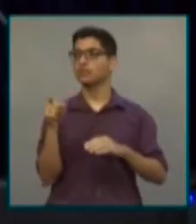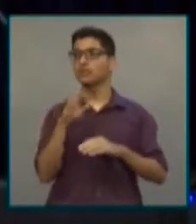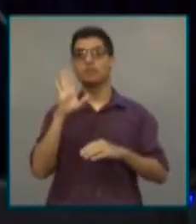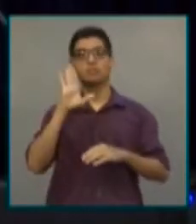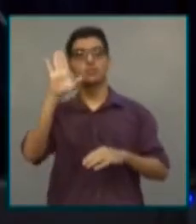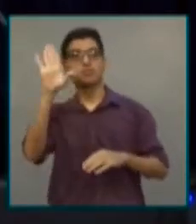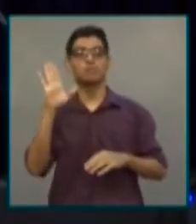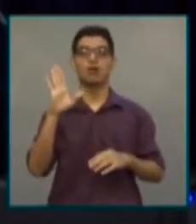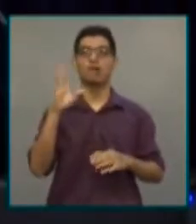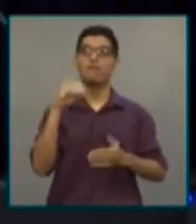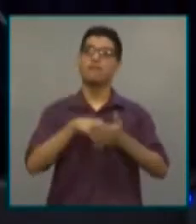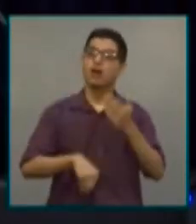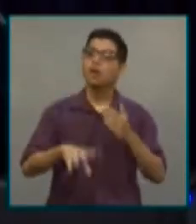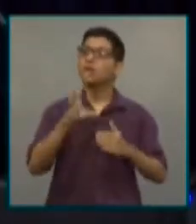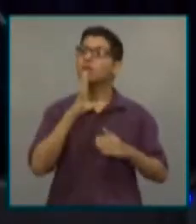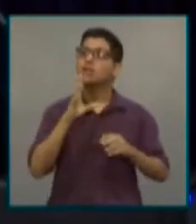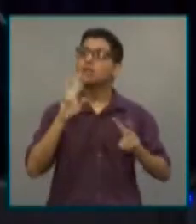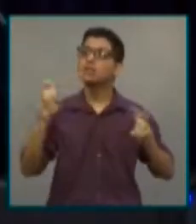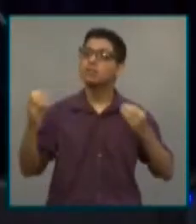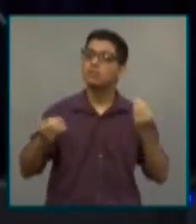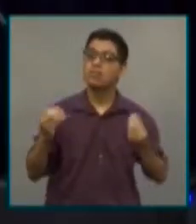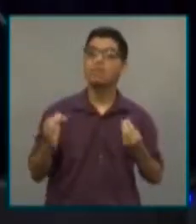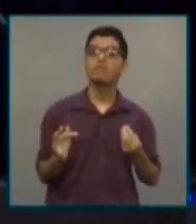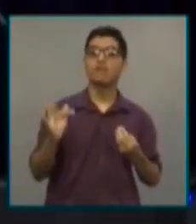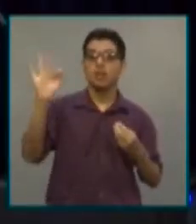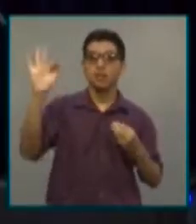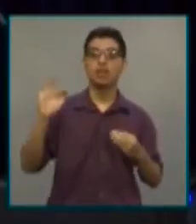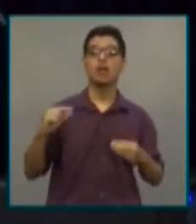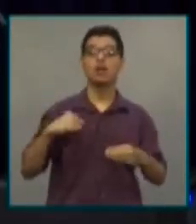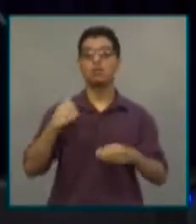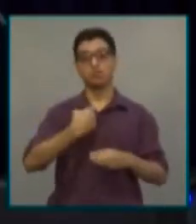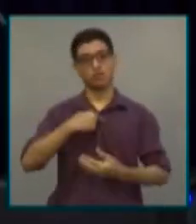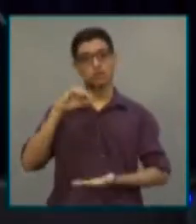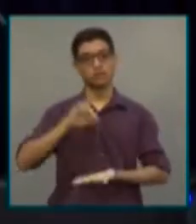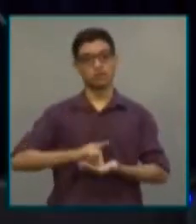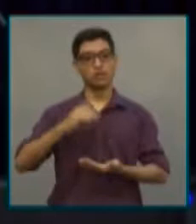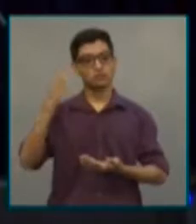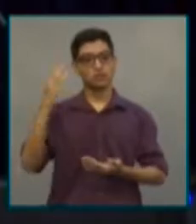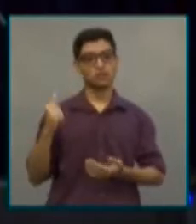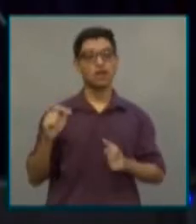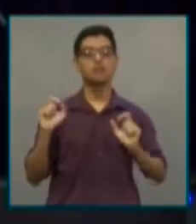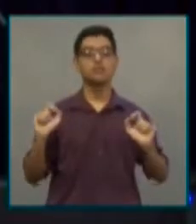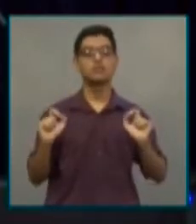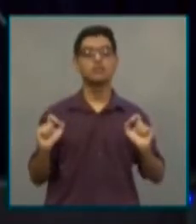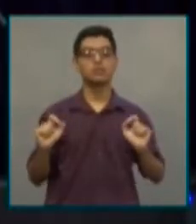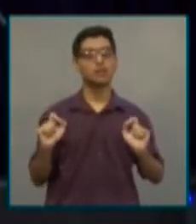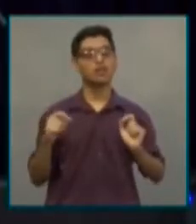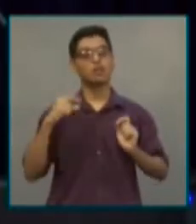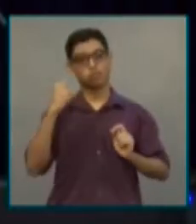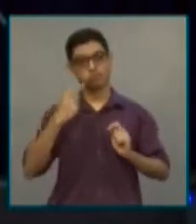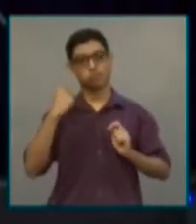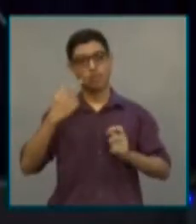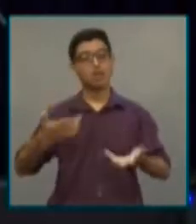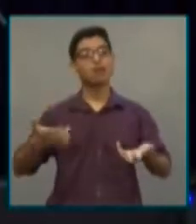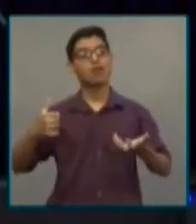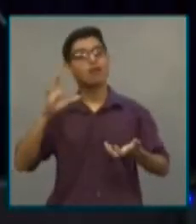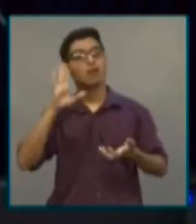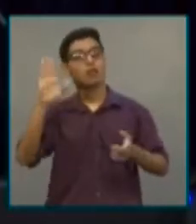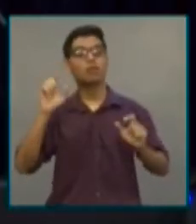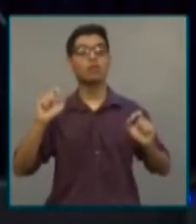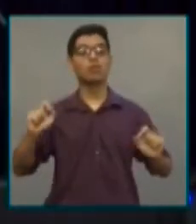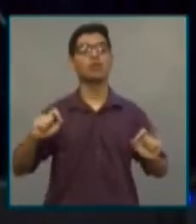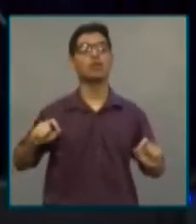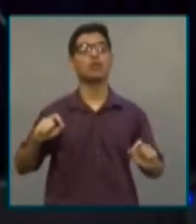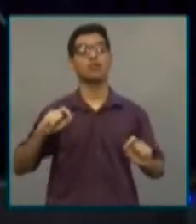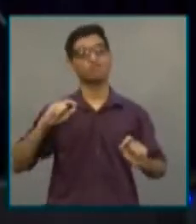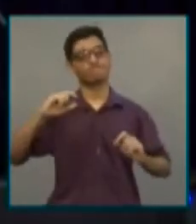do Conselho Federal. Mas nós sabemos, sim, o que a advocacia quer. A advocacia quer respeito.